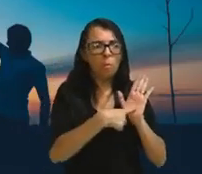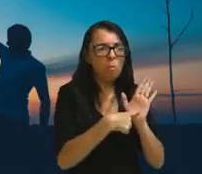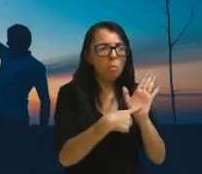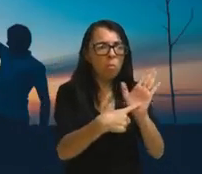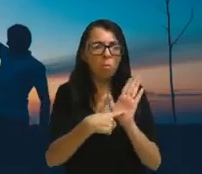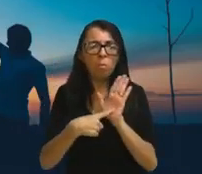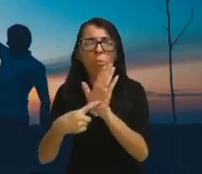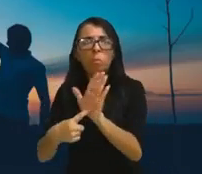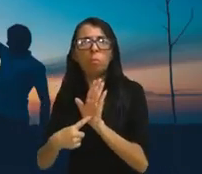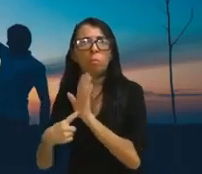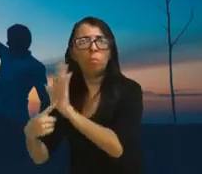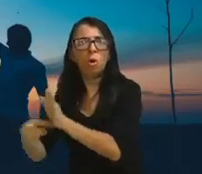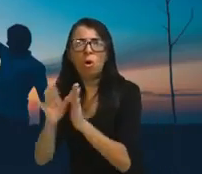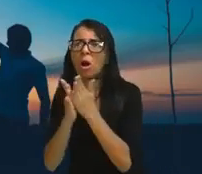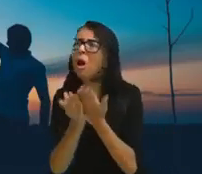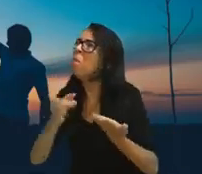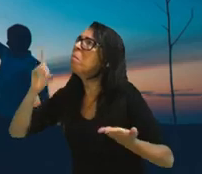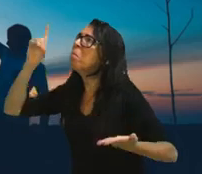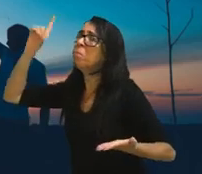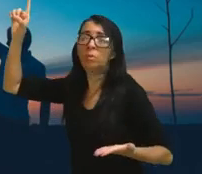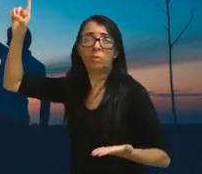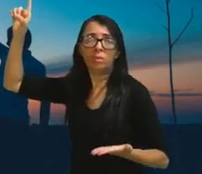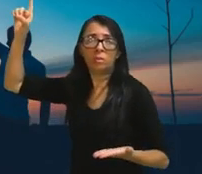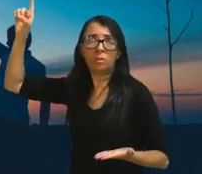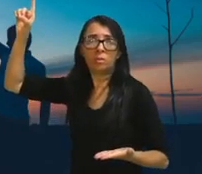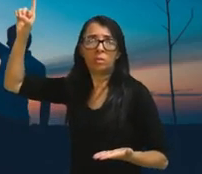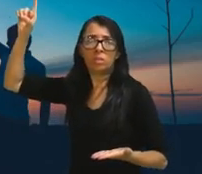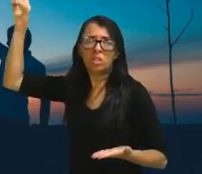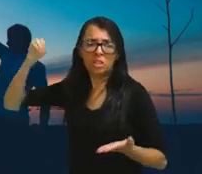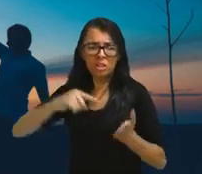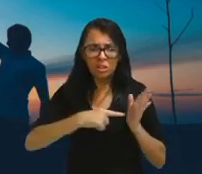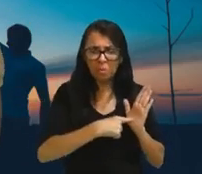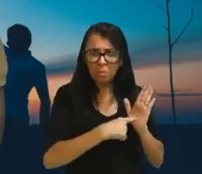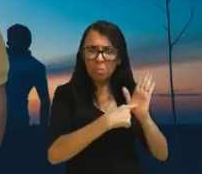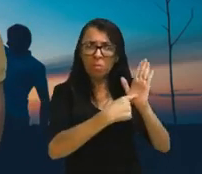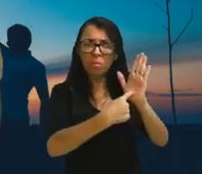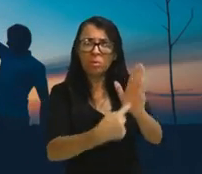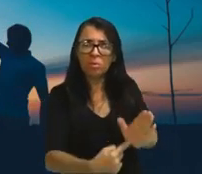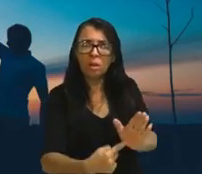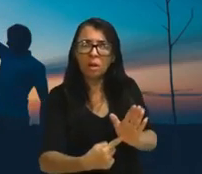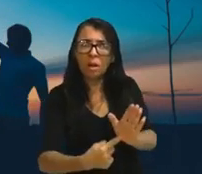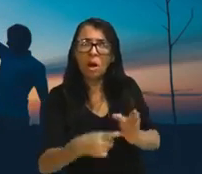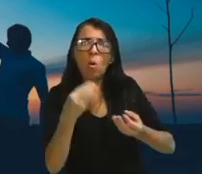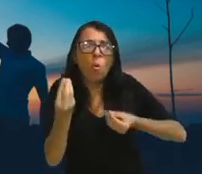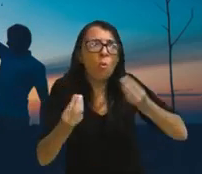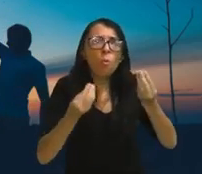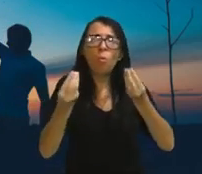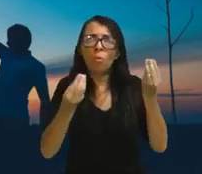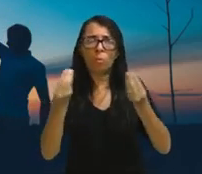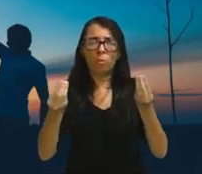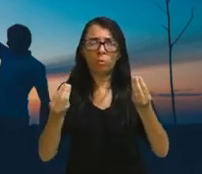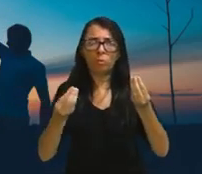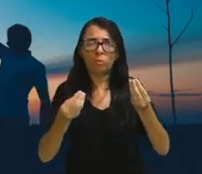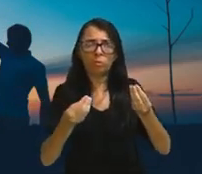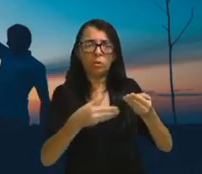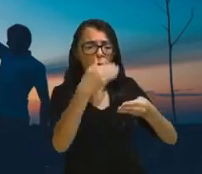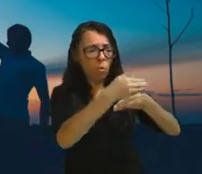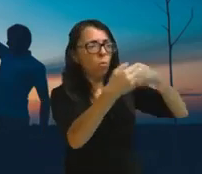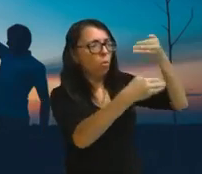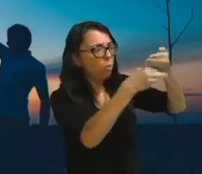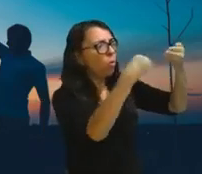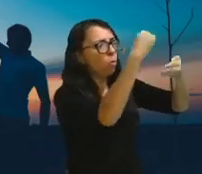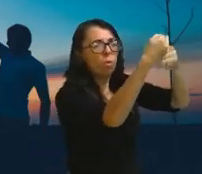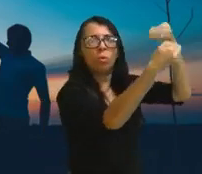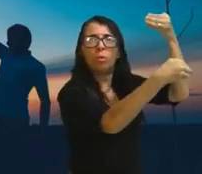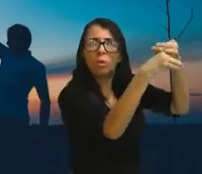seus filhos, na ajuda da criação dos seus netos. É necessário que você tenha como base em